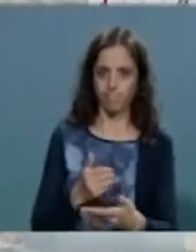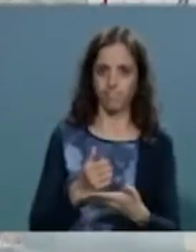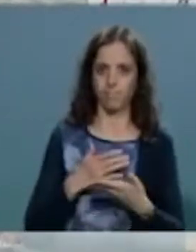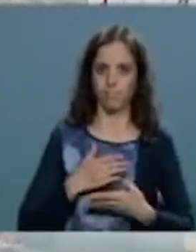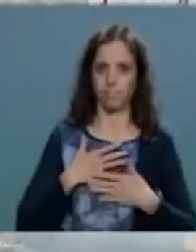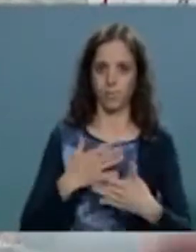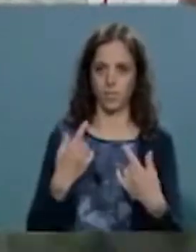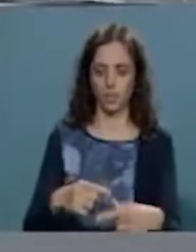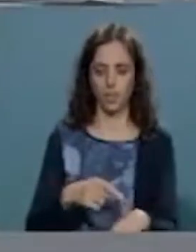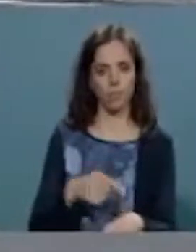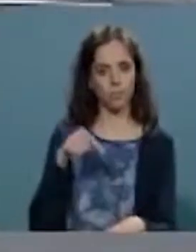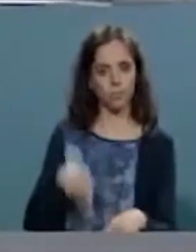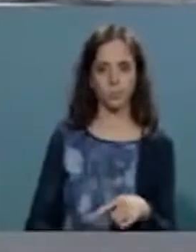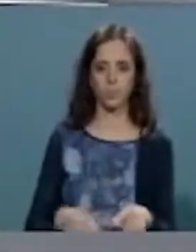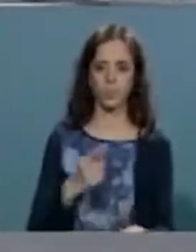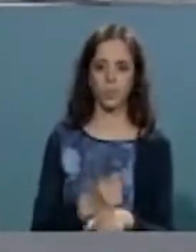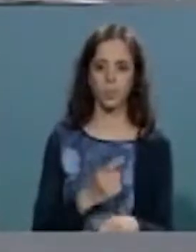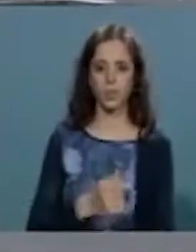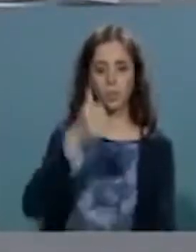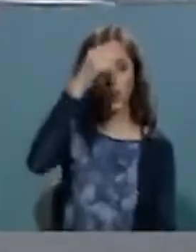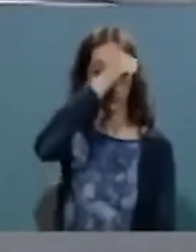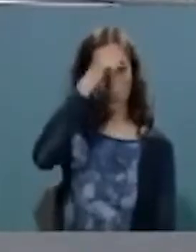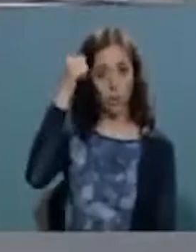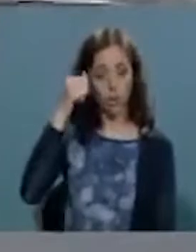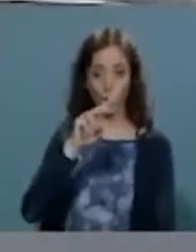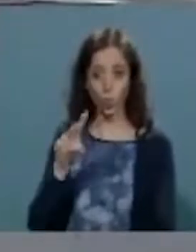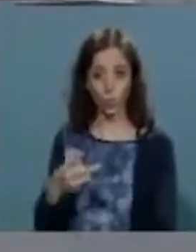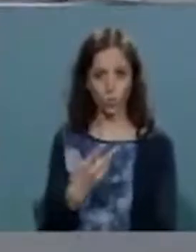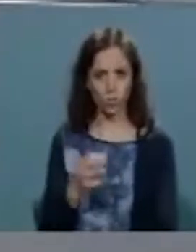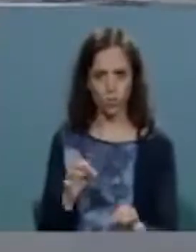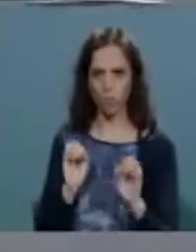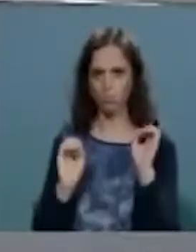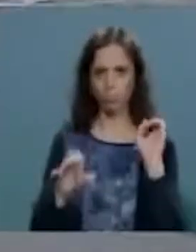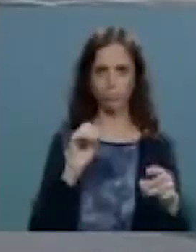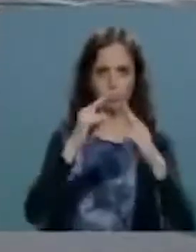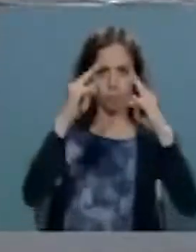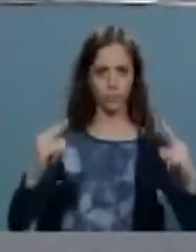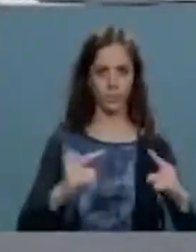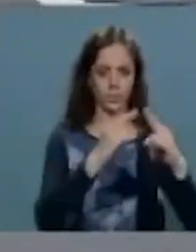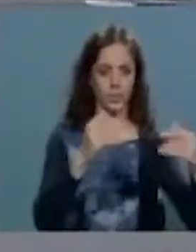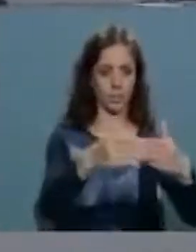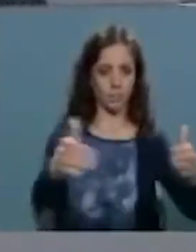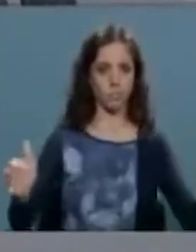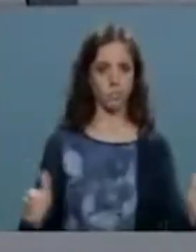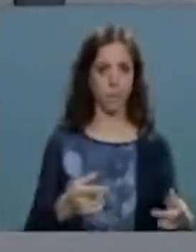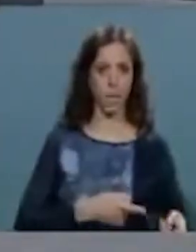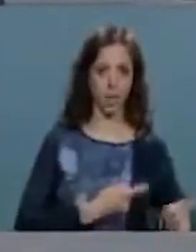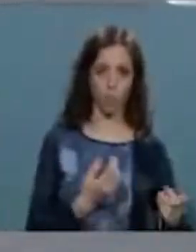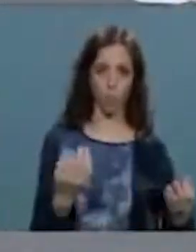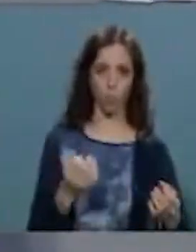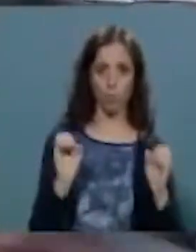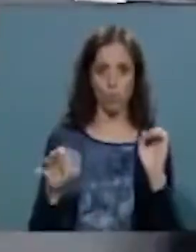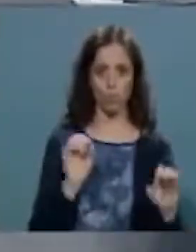permitiu reagir mesmo de domingo no domingo em duas horas colocar apenas na serra Sanitária de cabra